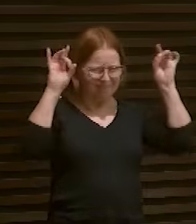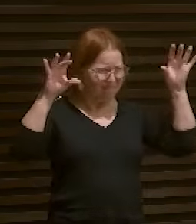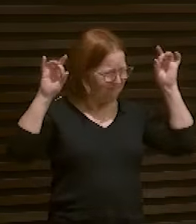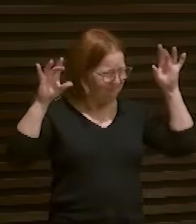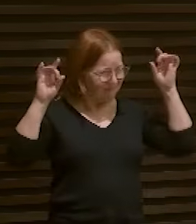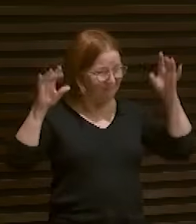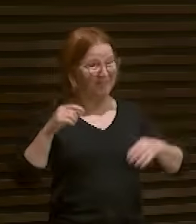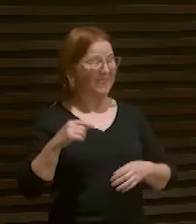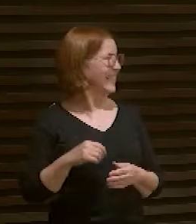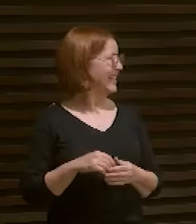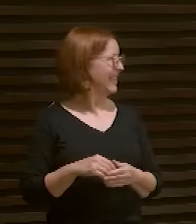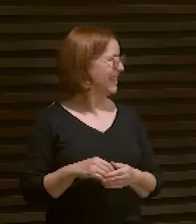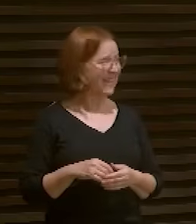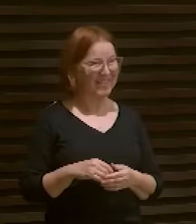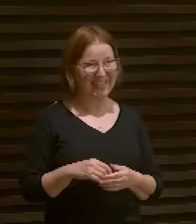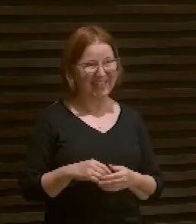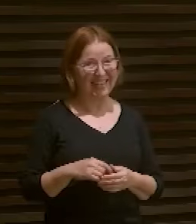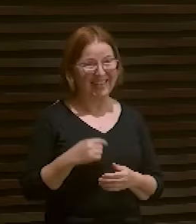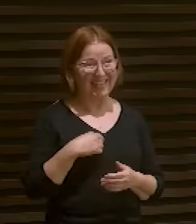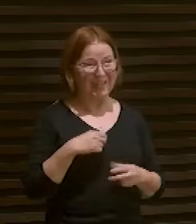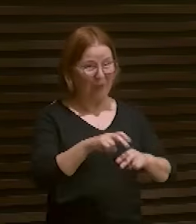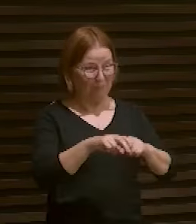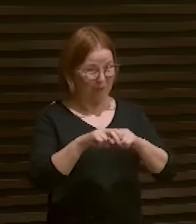eu dou dor de cabeça para ela mais ainda.